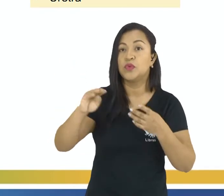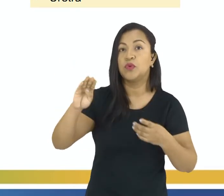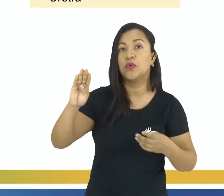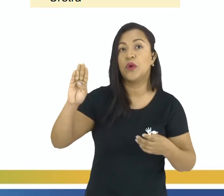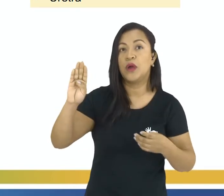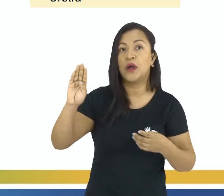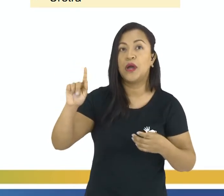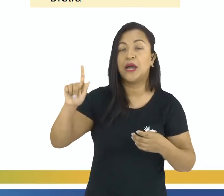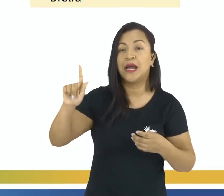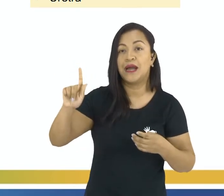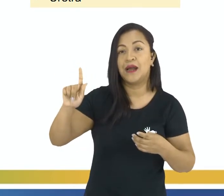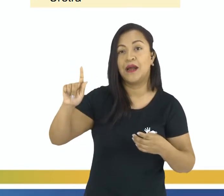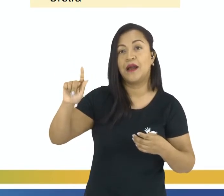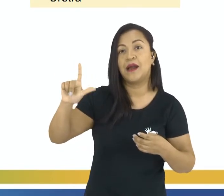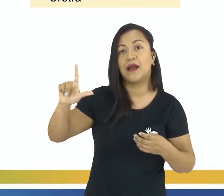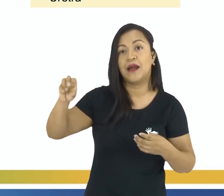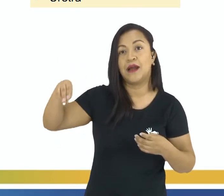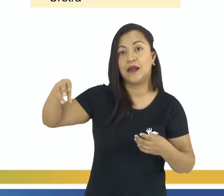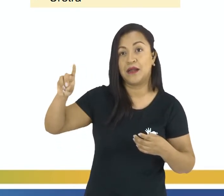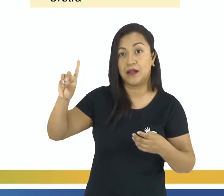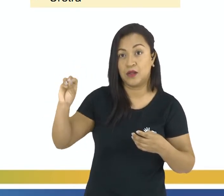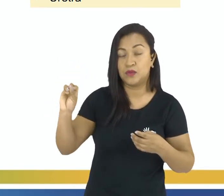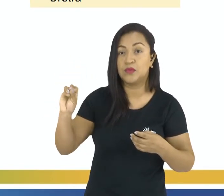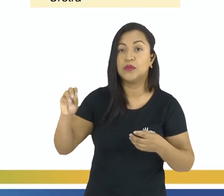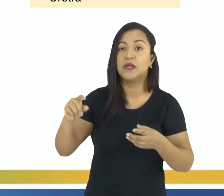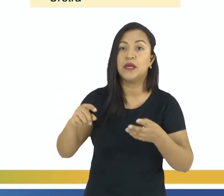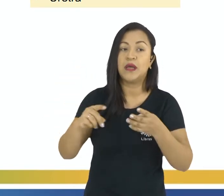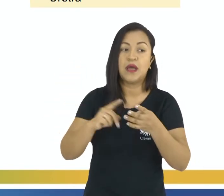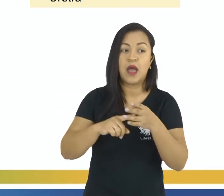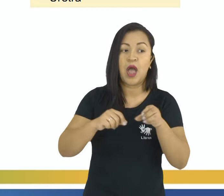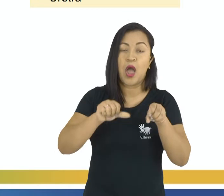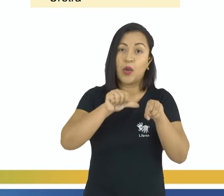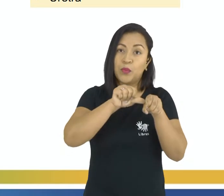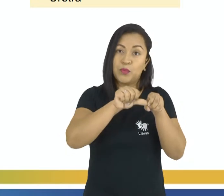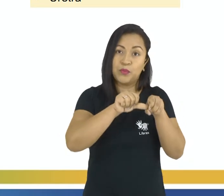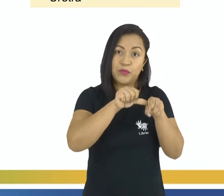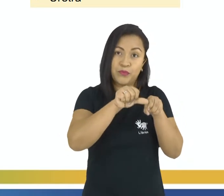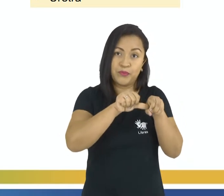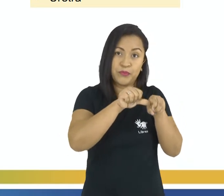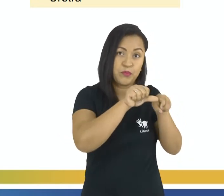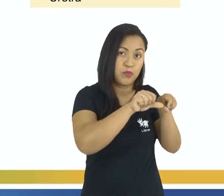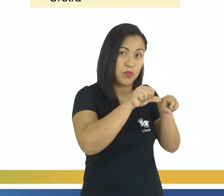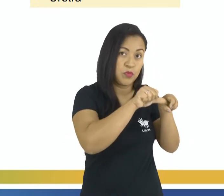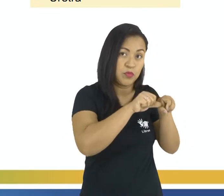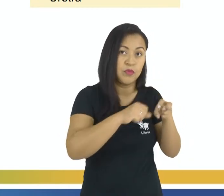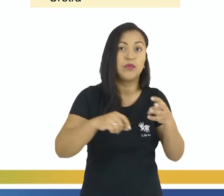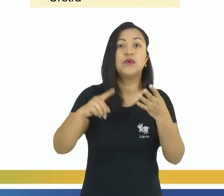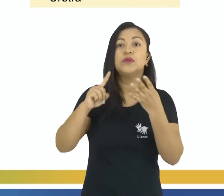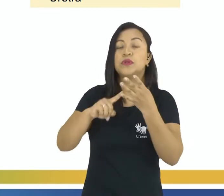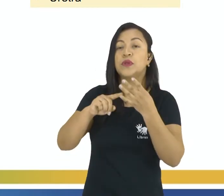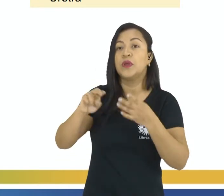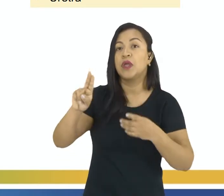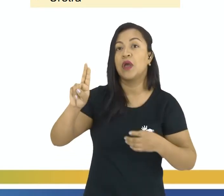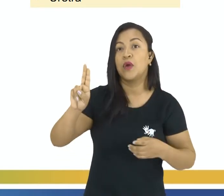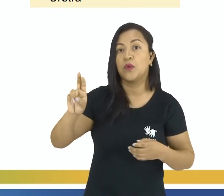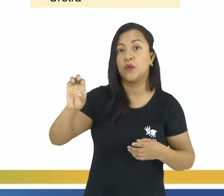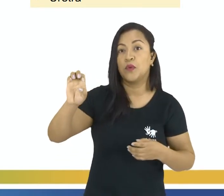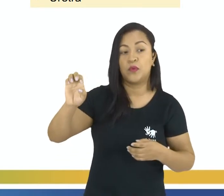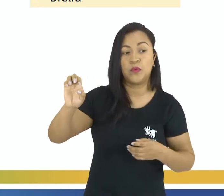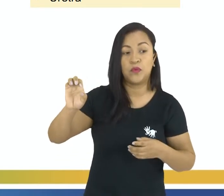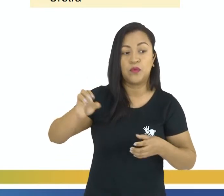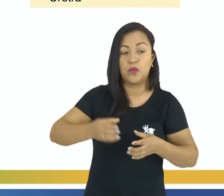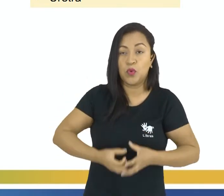a próstata e a uretra. Esse passo a passo que eu fui falando dos órgãos segue mais ou menos o passo a